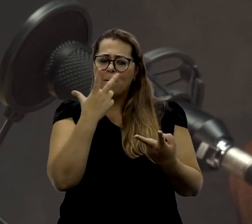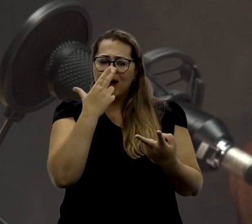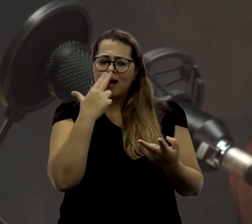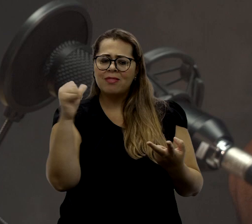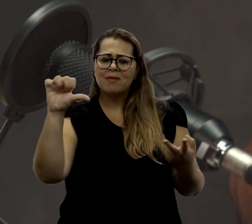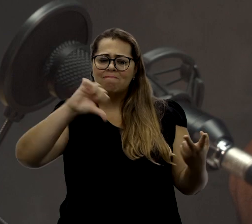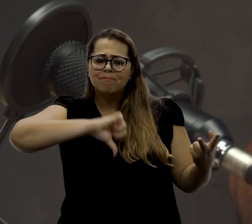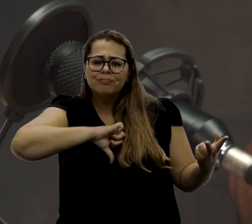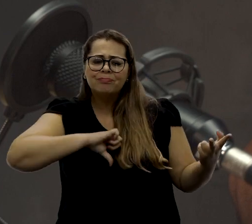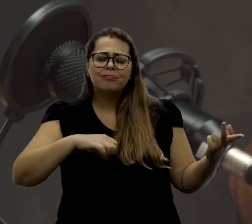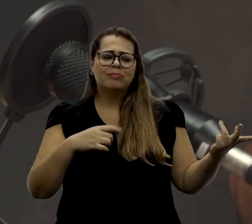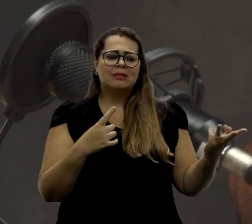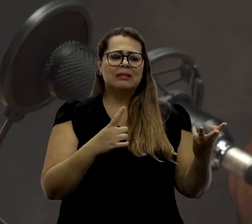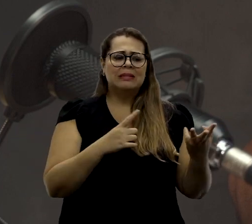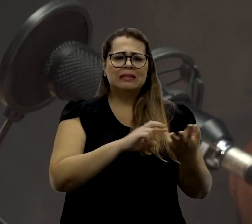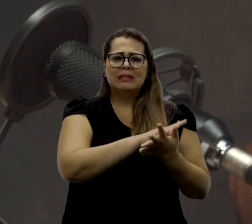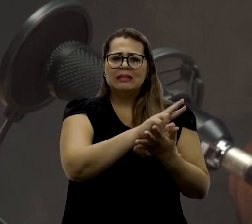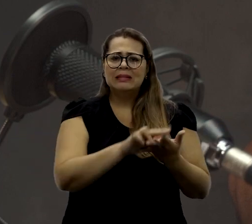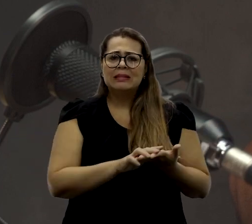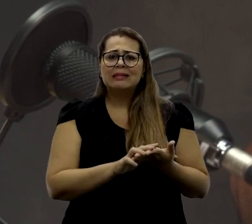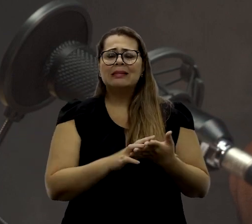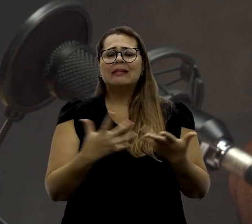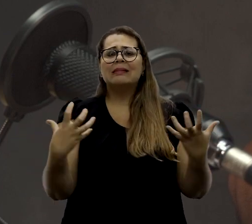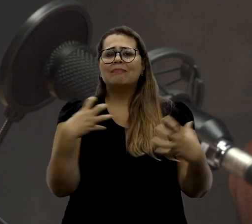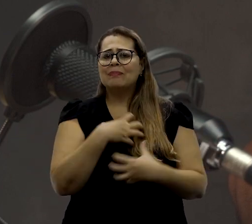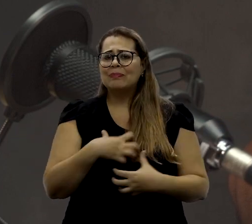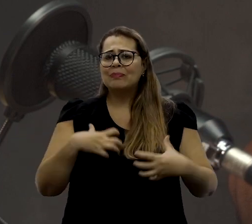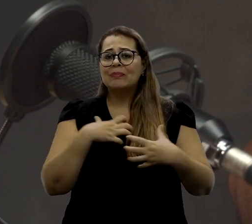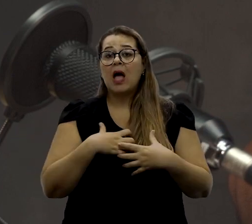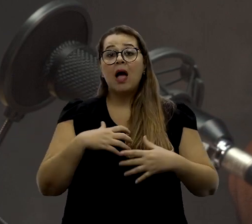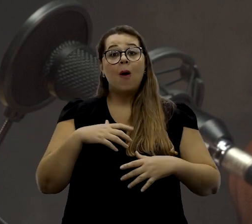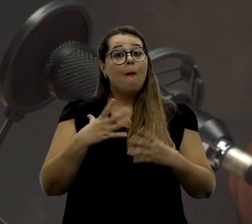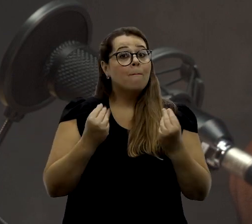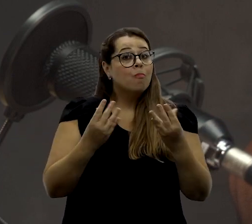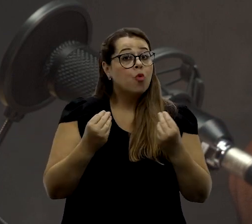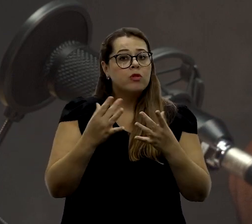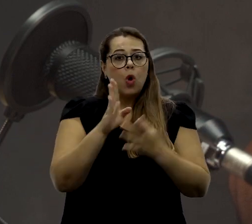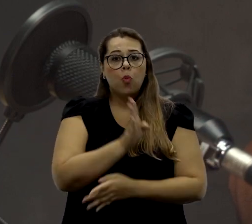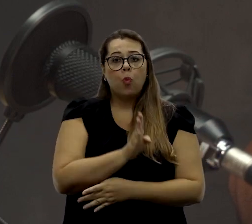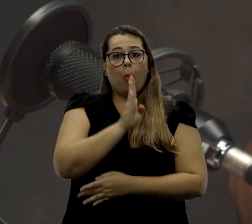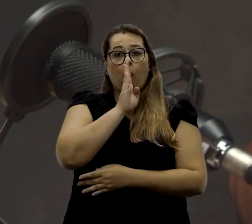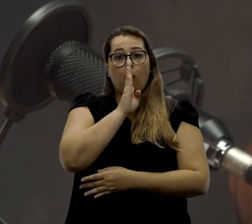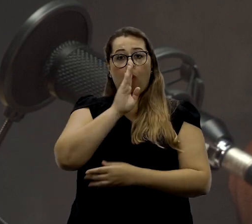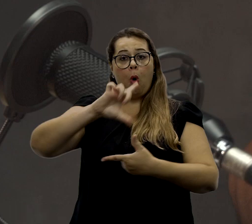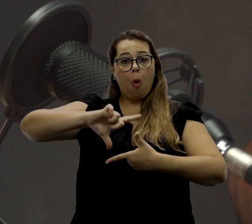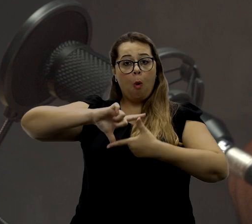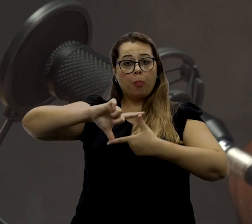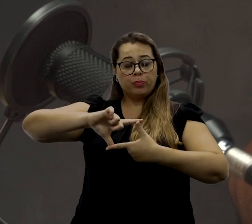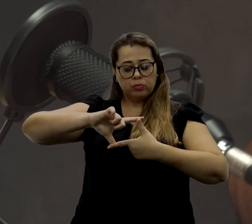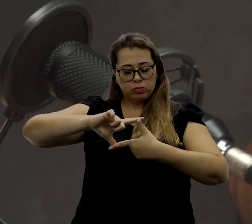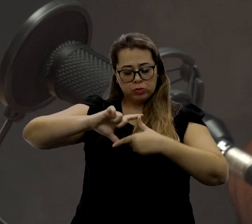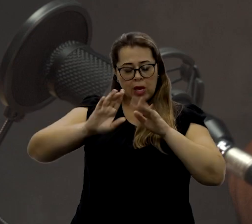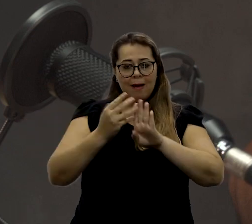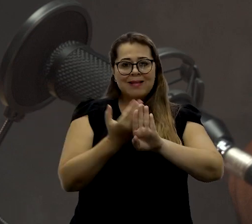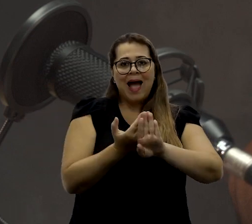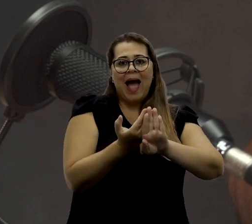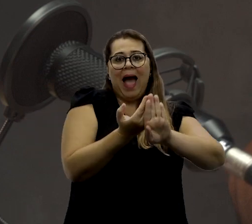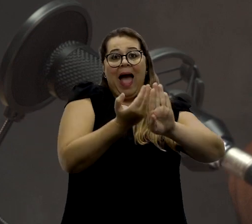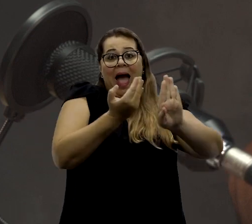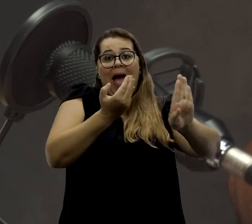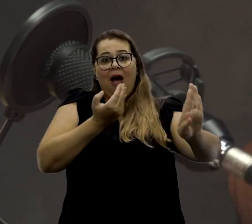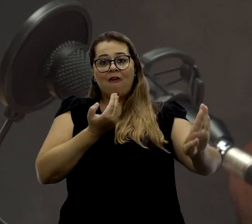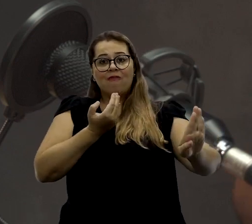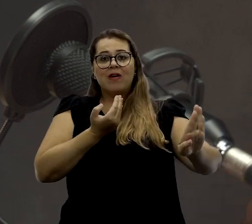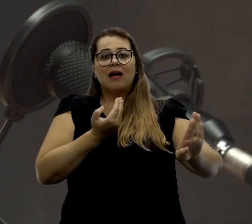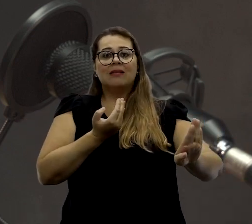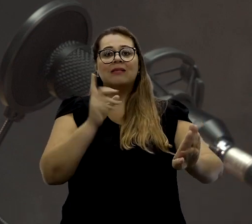né? Muitas vezes o silêncio é um dos sinais mais fortes, assim, né? De ansiedade, depressão,